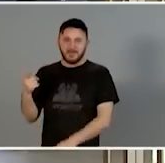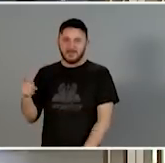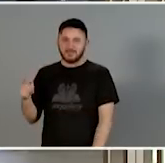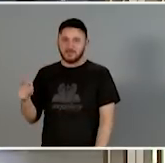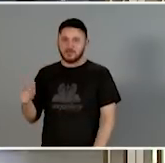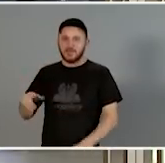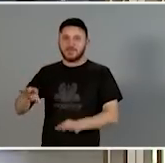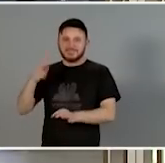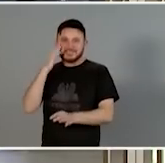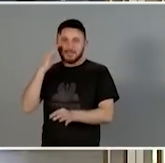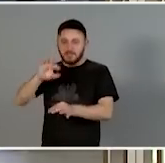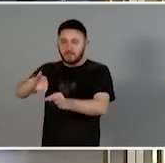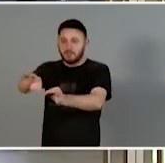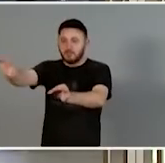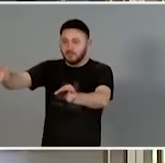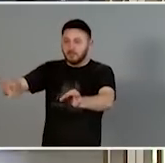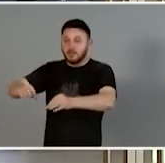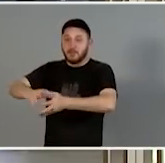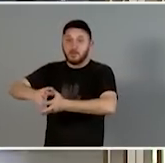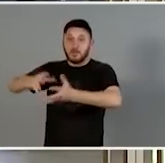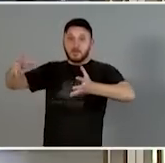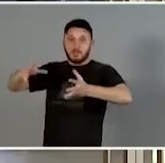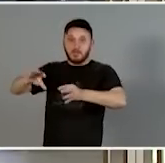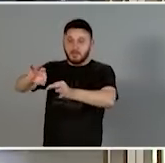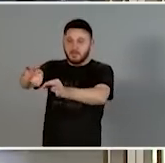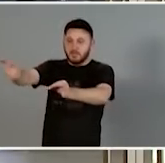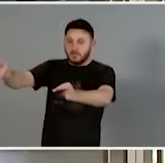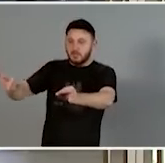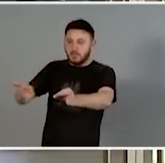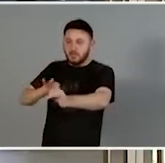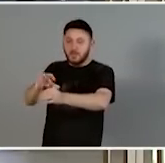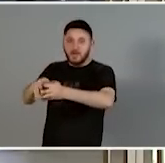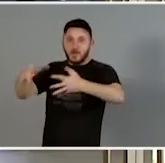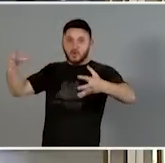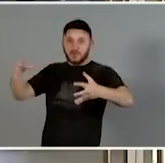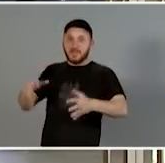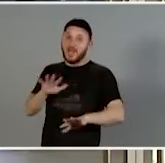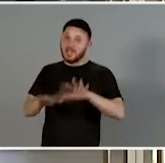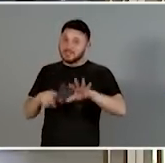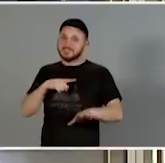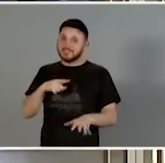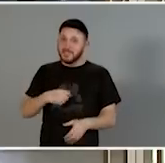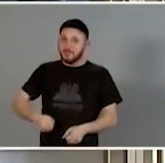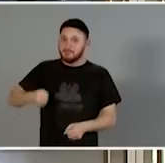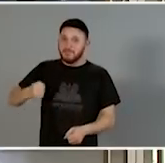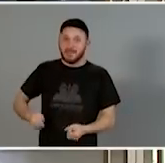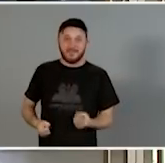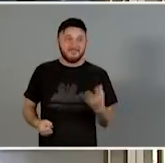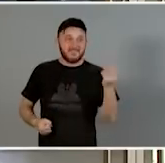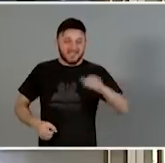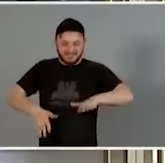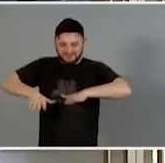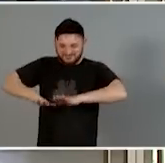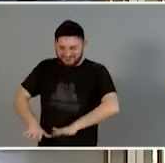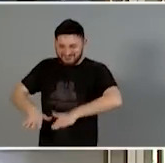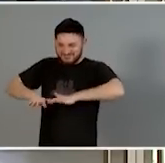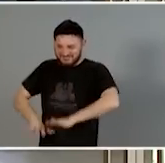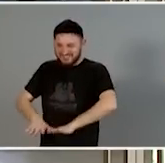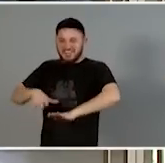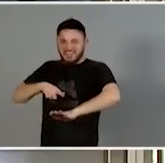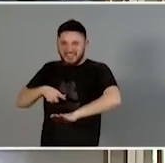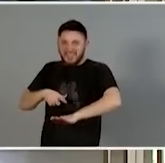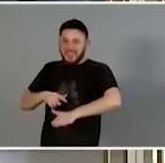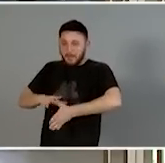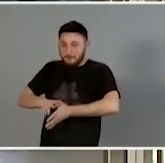extensor. Quando a gente viaja, que enche muito, não é, Irani? Você abre e vai, senta em cima e não